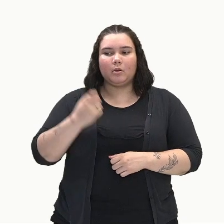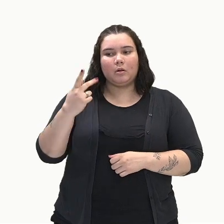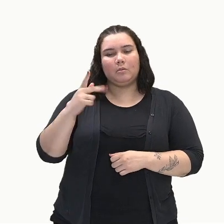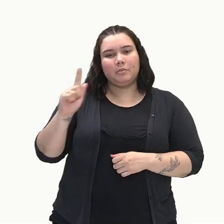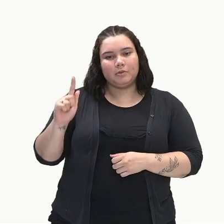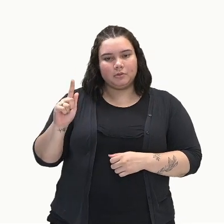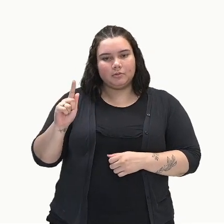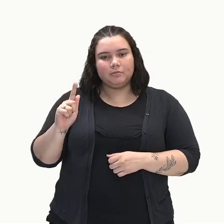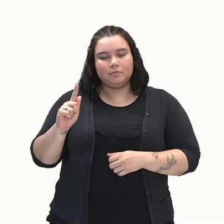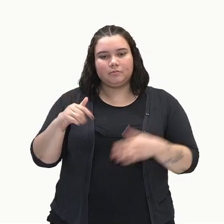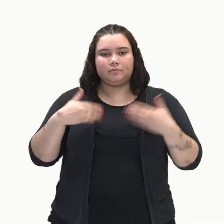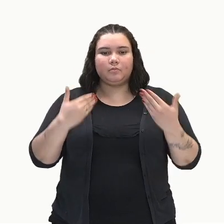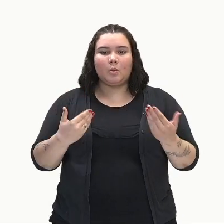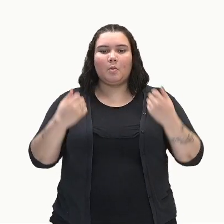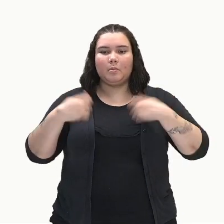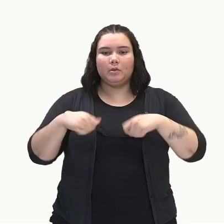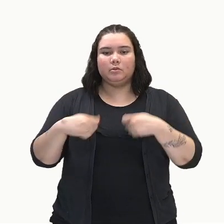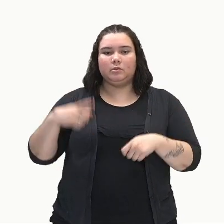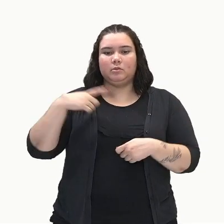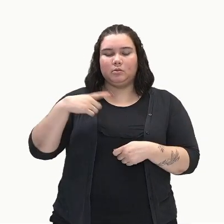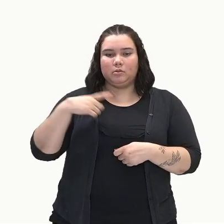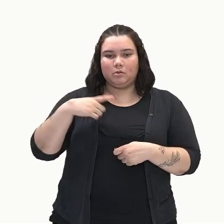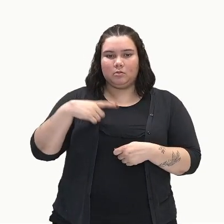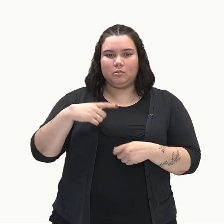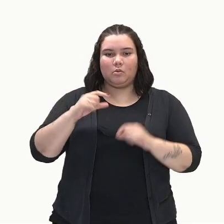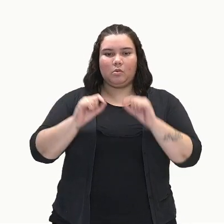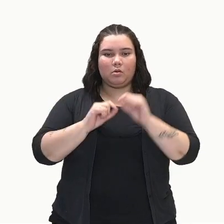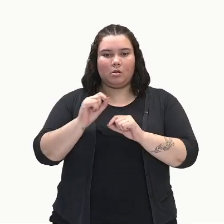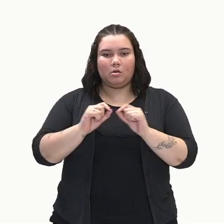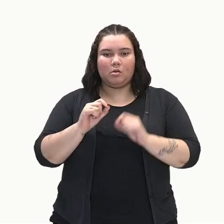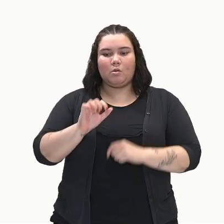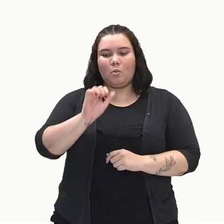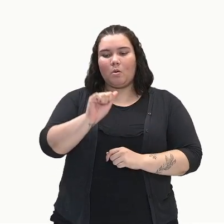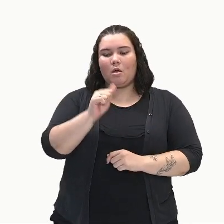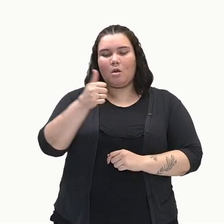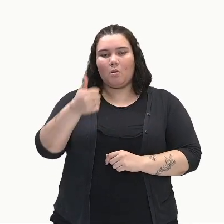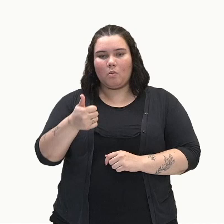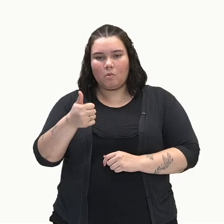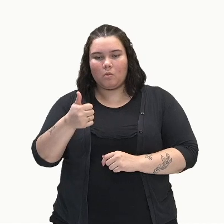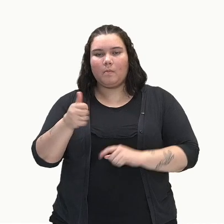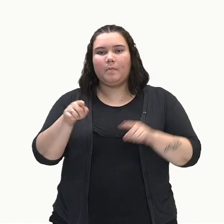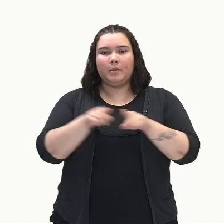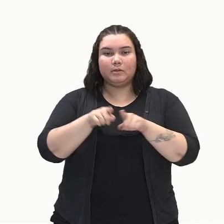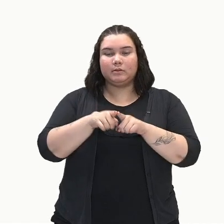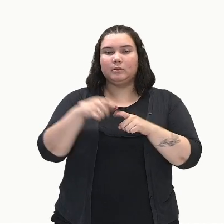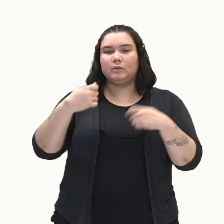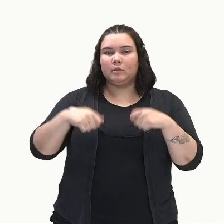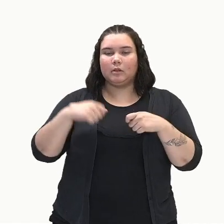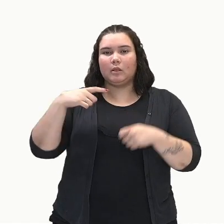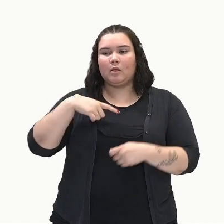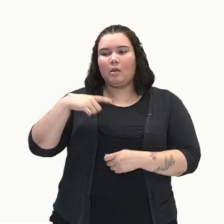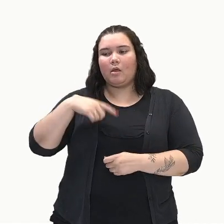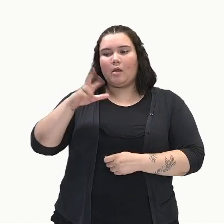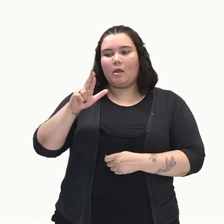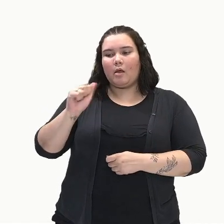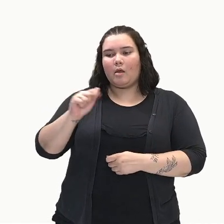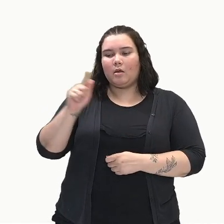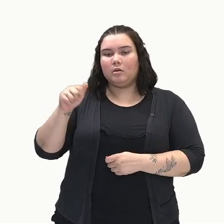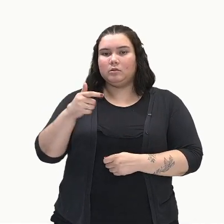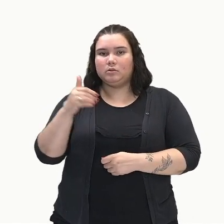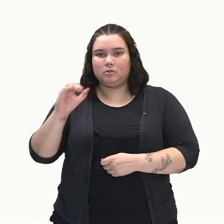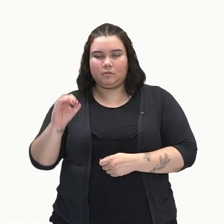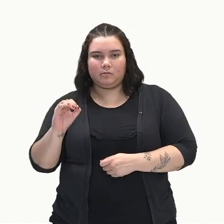Ora, eu tenho que ter o A1, eu tenho que ter a razão. Tá? Com esses dois termos eu consigo